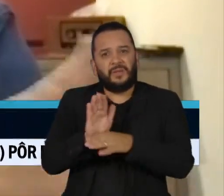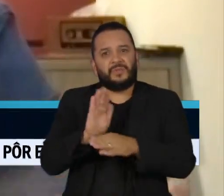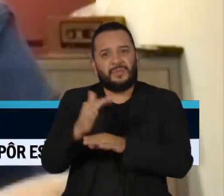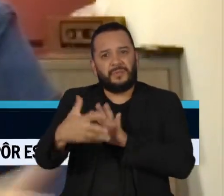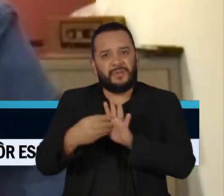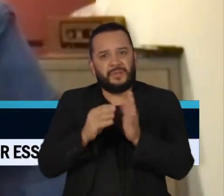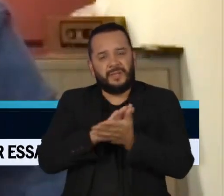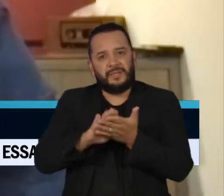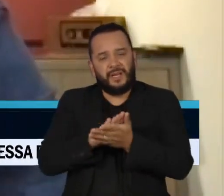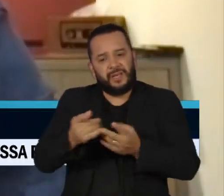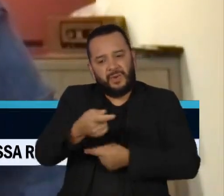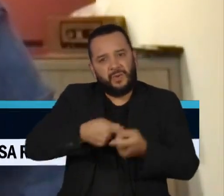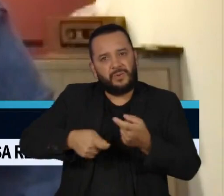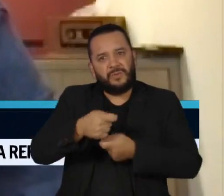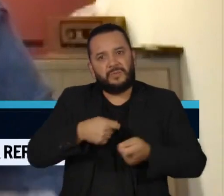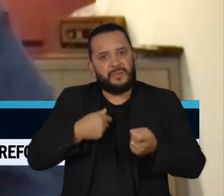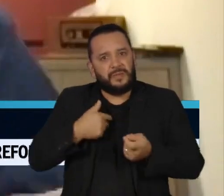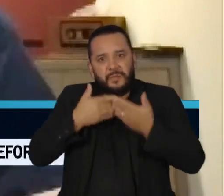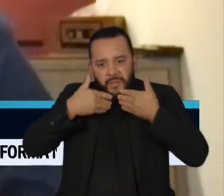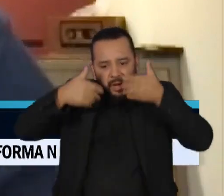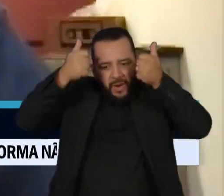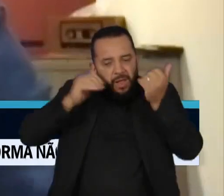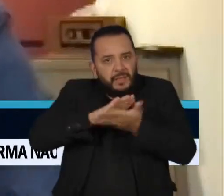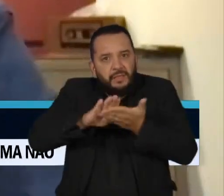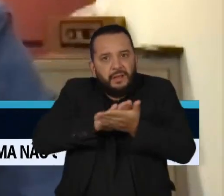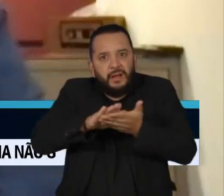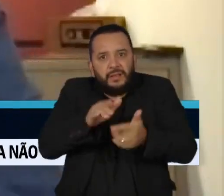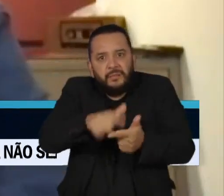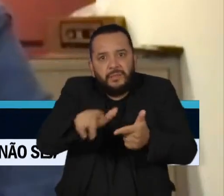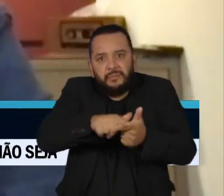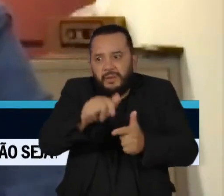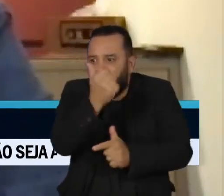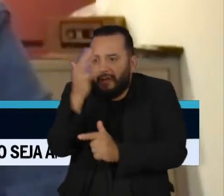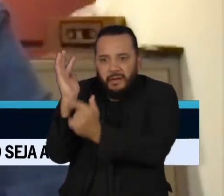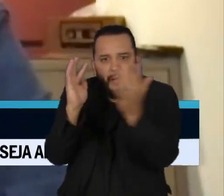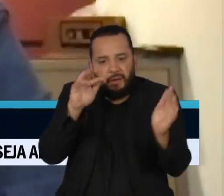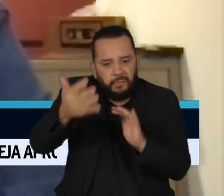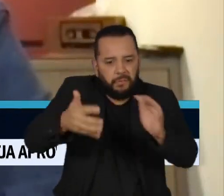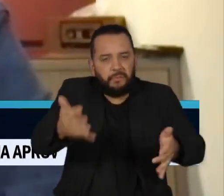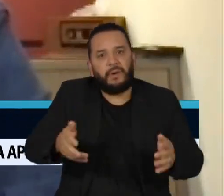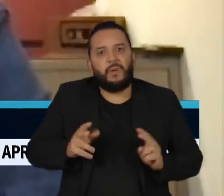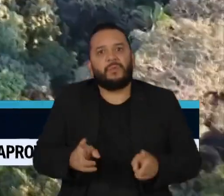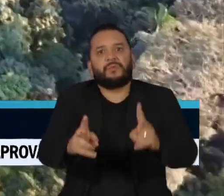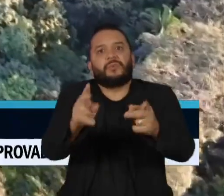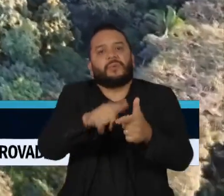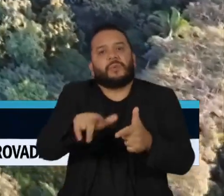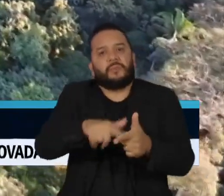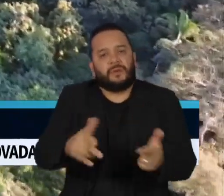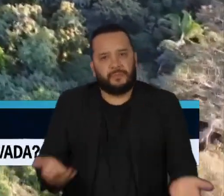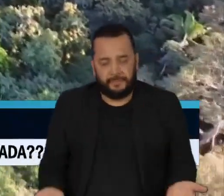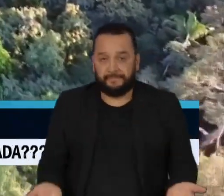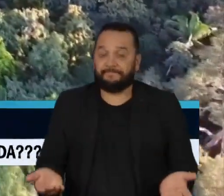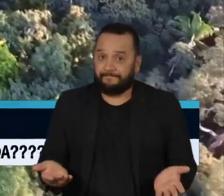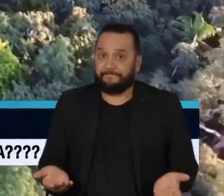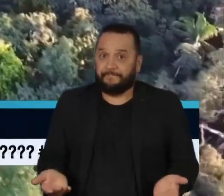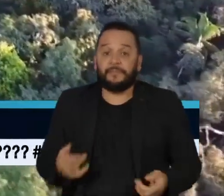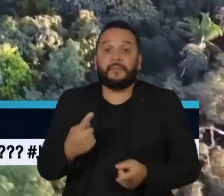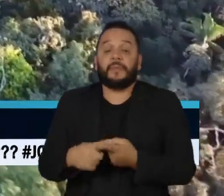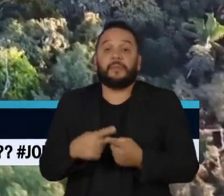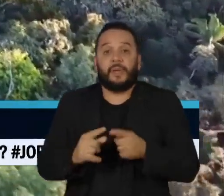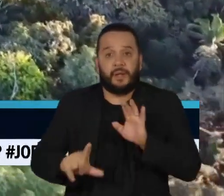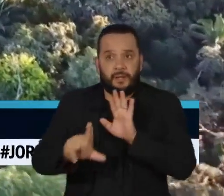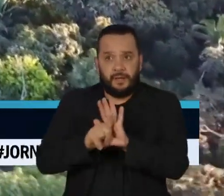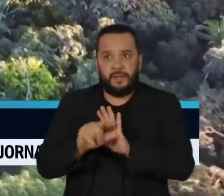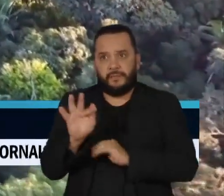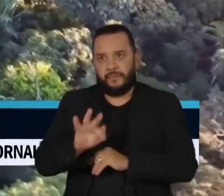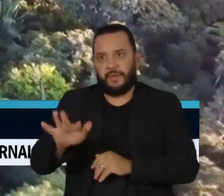economia e agrava a questão ambiental. Então, é uma tempestade perfeita de problemas. A brecha se dá porque a legislação federal